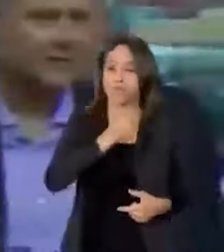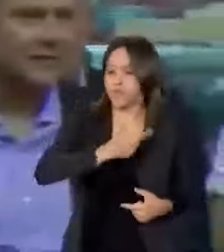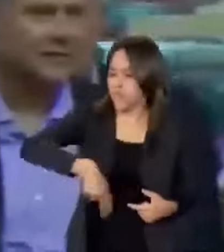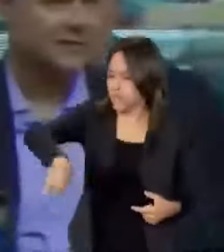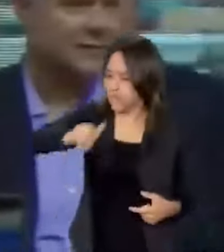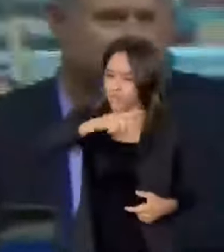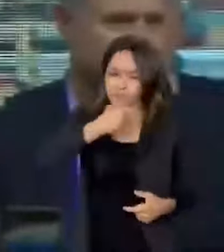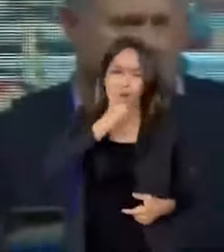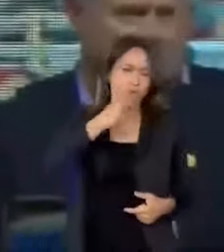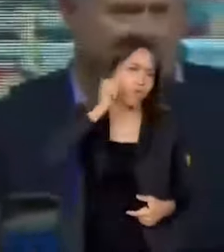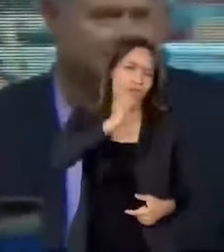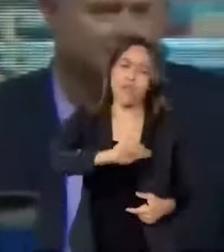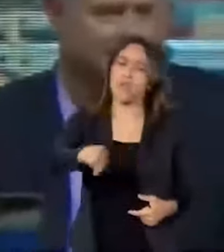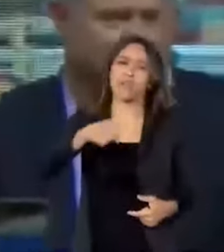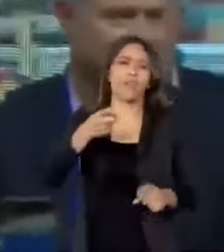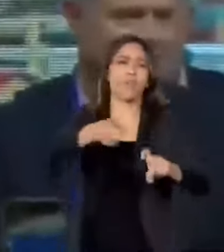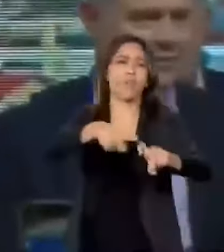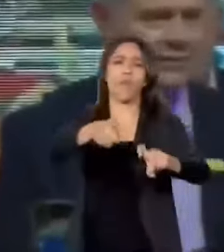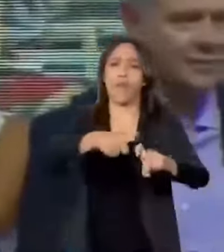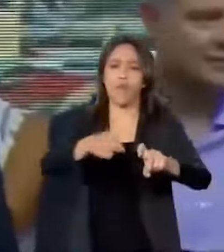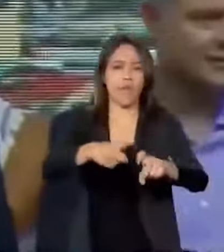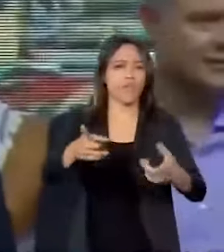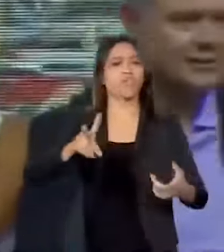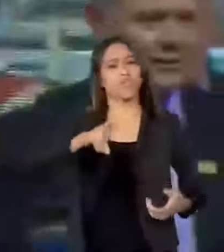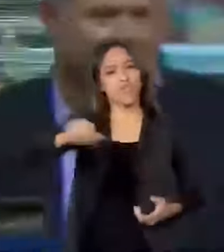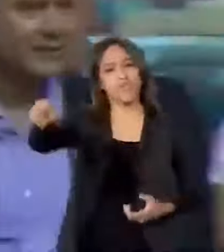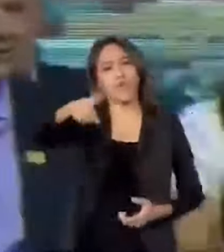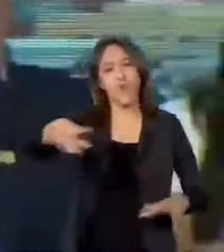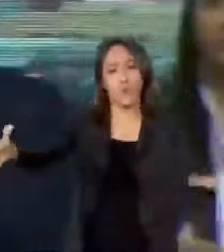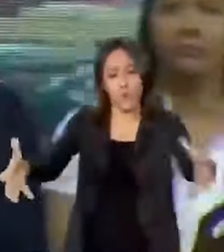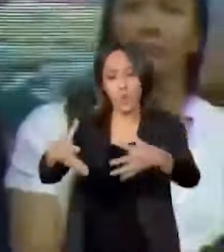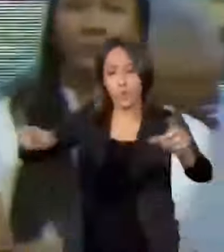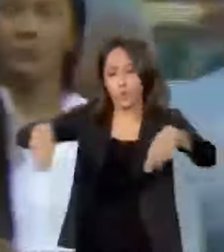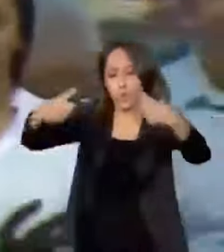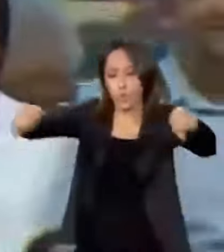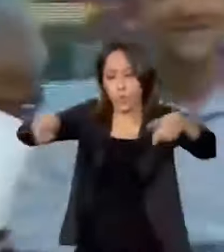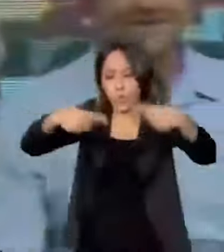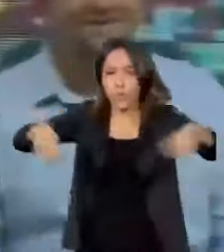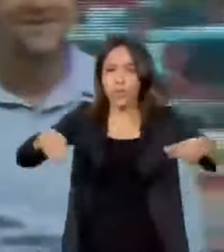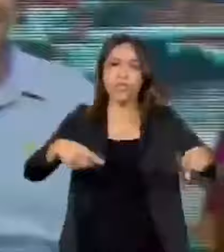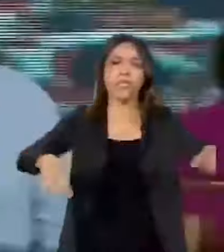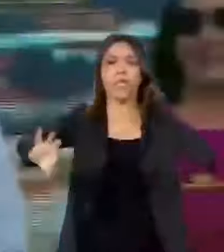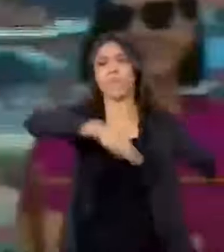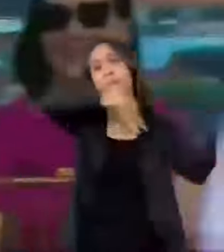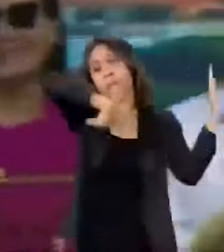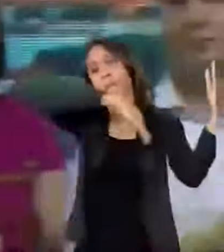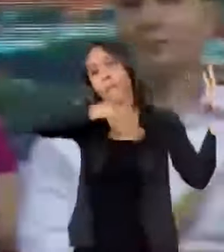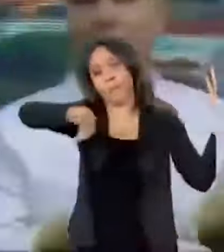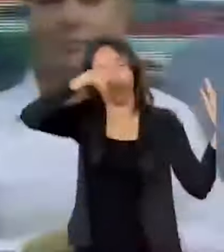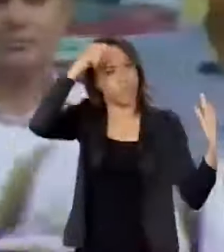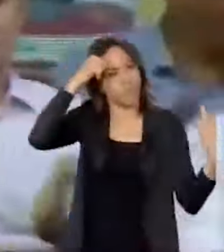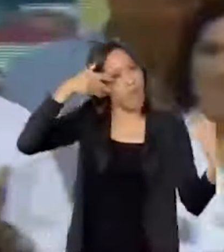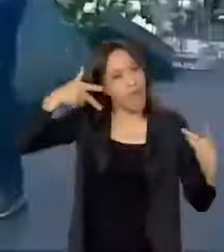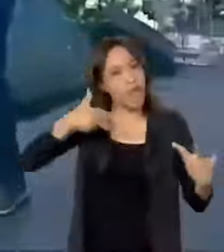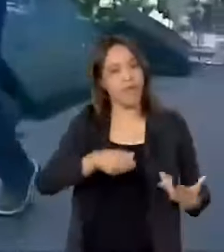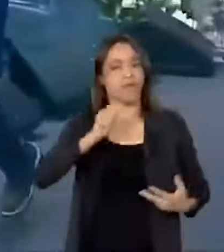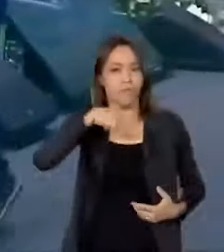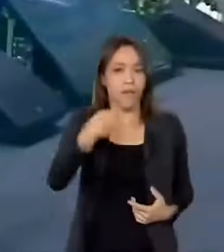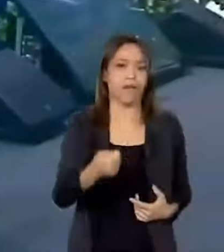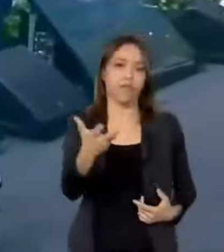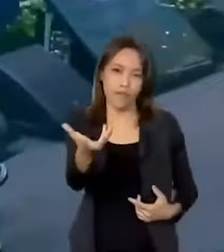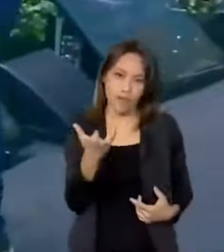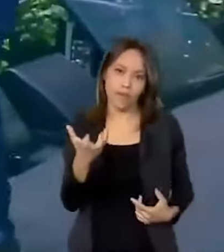doutor, vai ter o direito de tocar na orquestra municipal, aonde quiser. É esse país que nós temos que